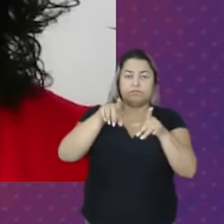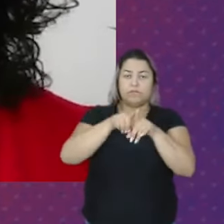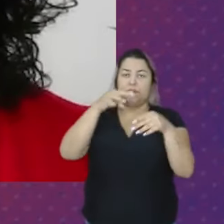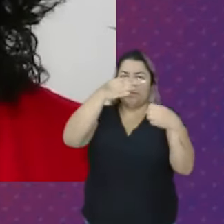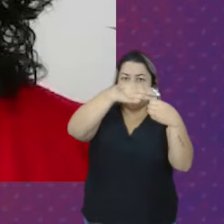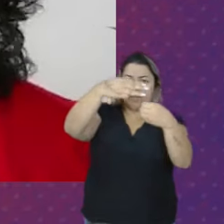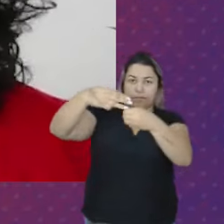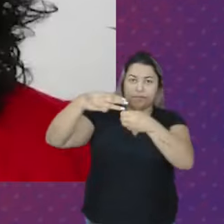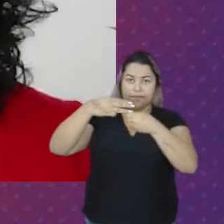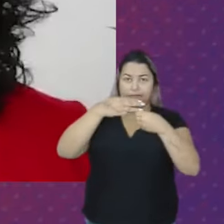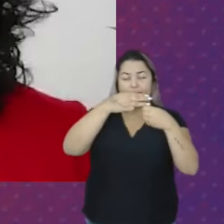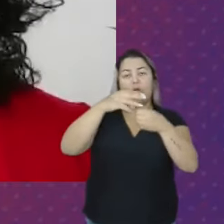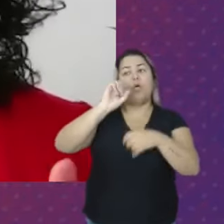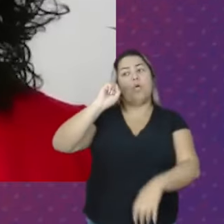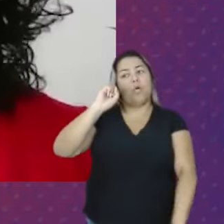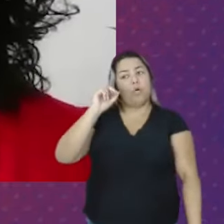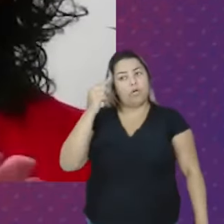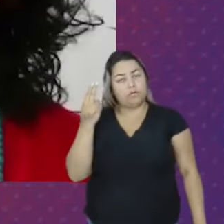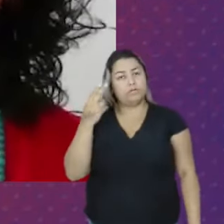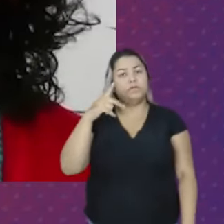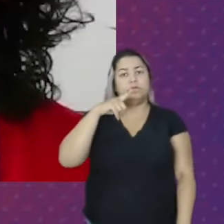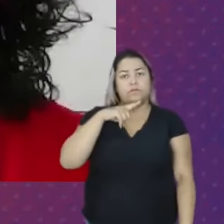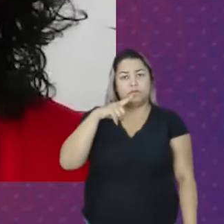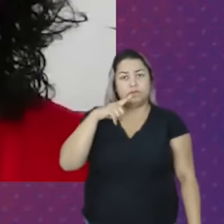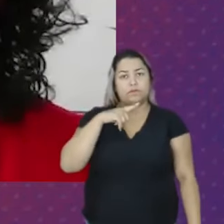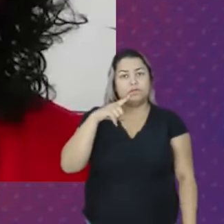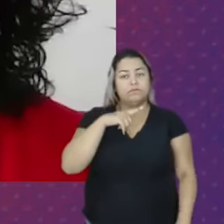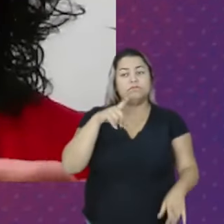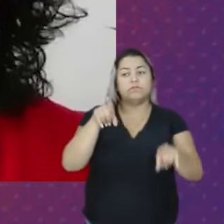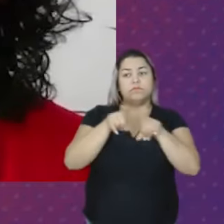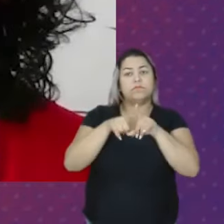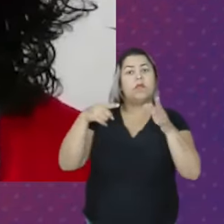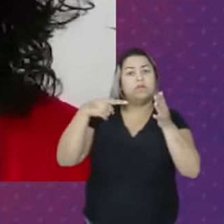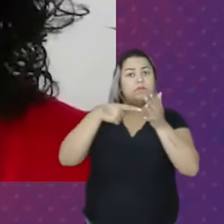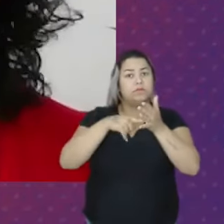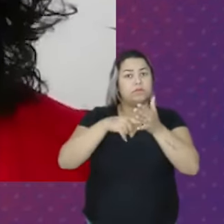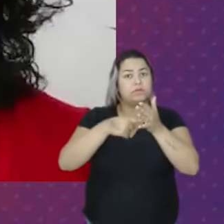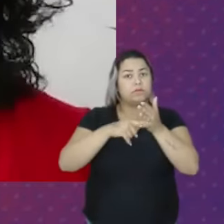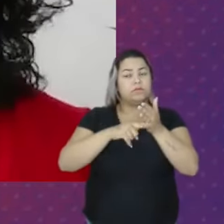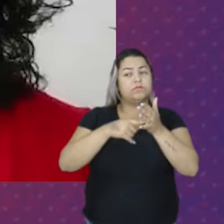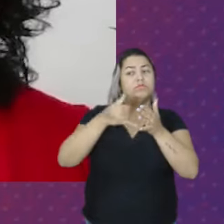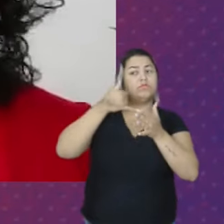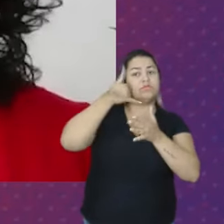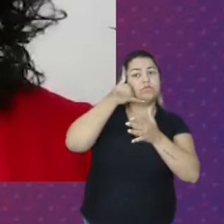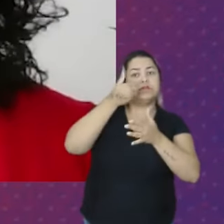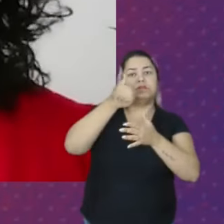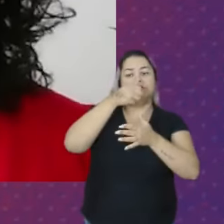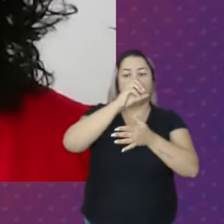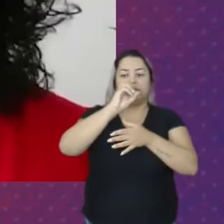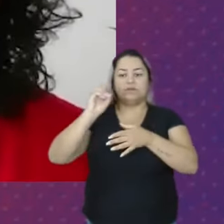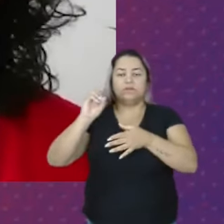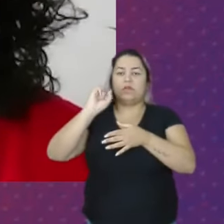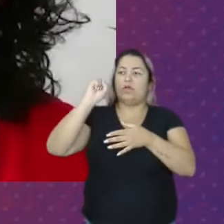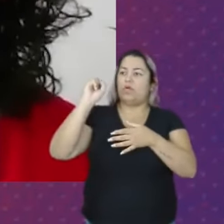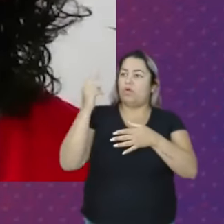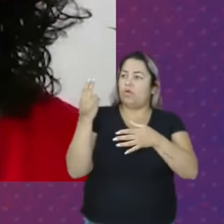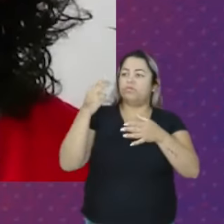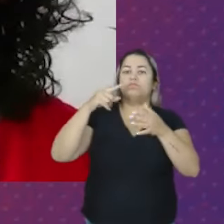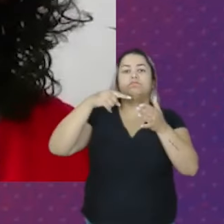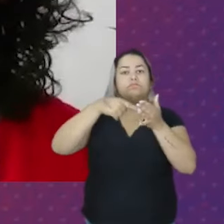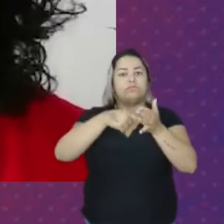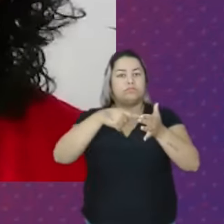municipais, ou recebe também uma denúncia através do Disque 100 ou outras formas de